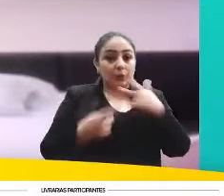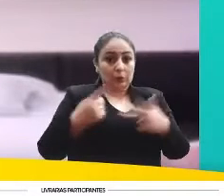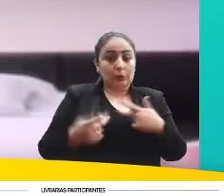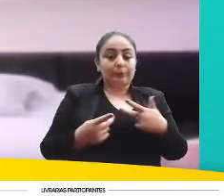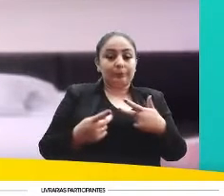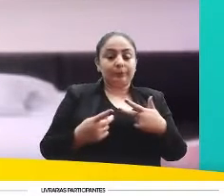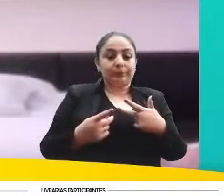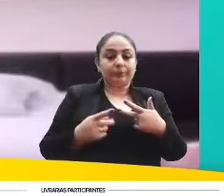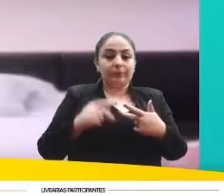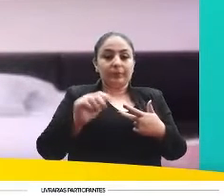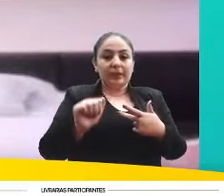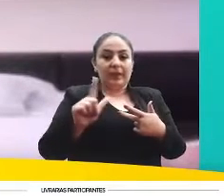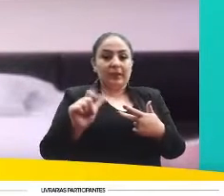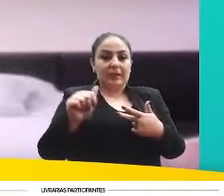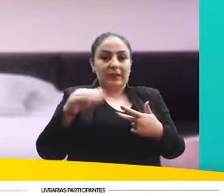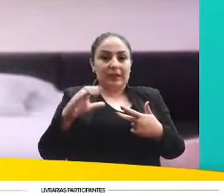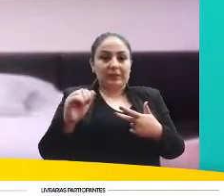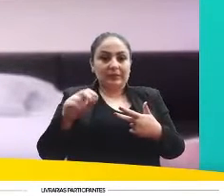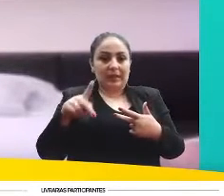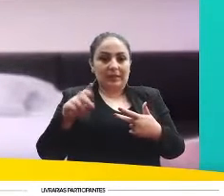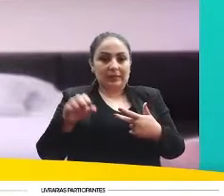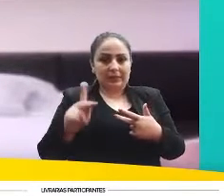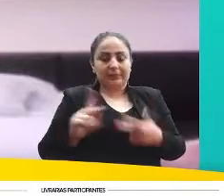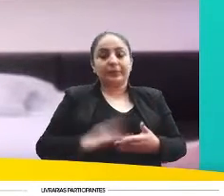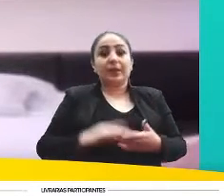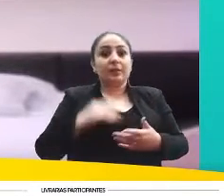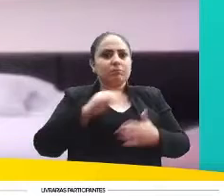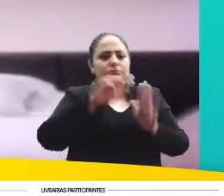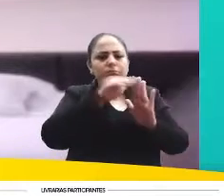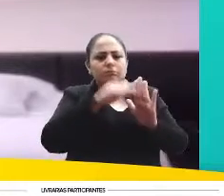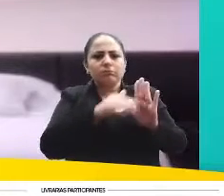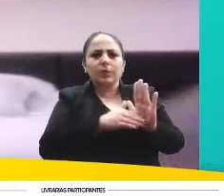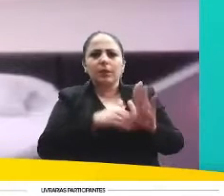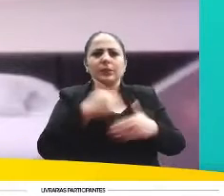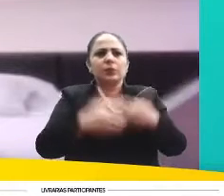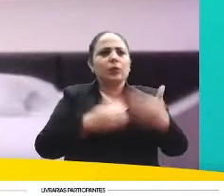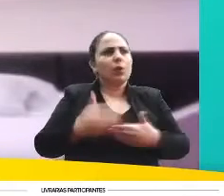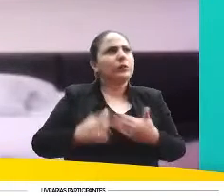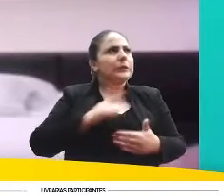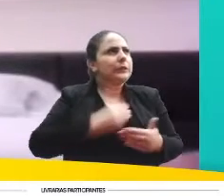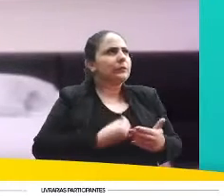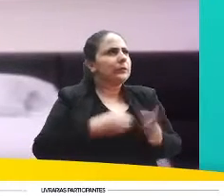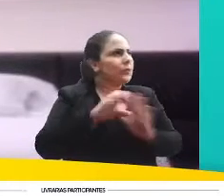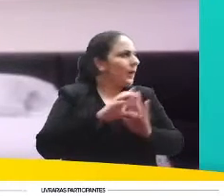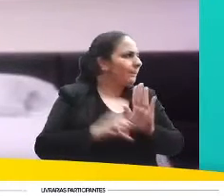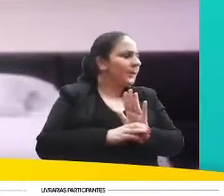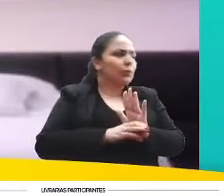Kardec, são vários itens que ele traz, ele desenvolve, está no capítulo